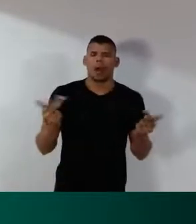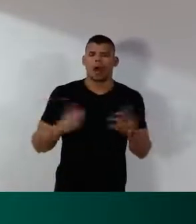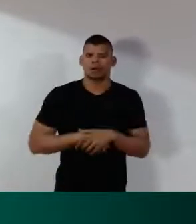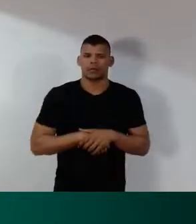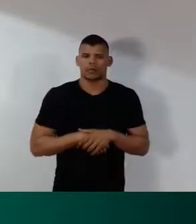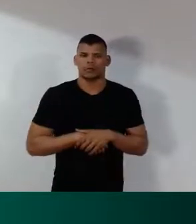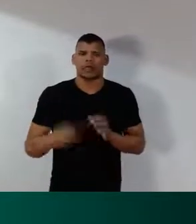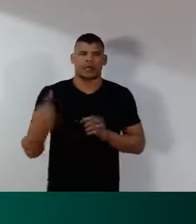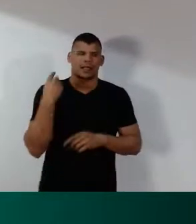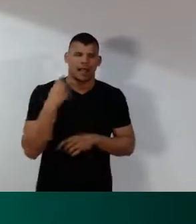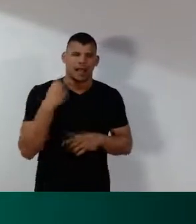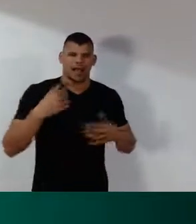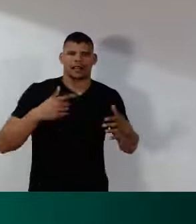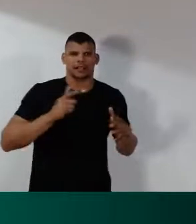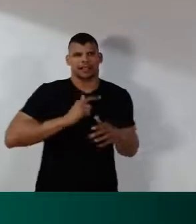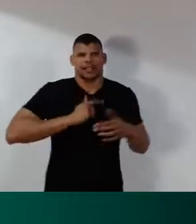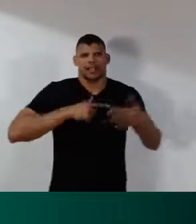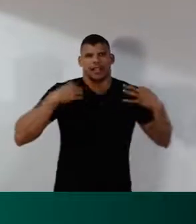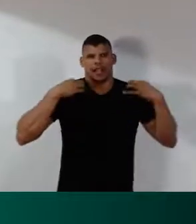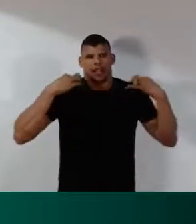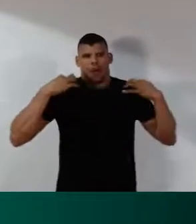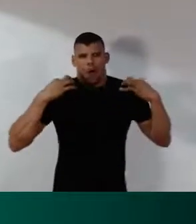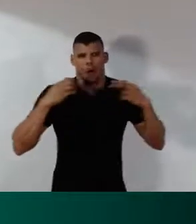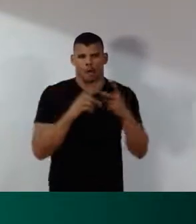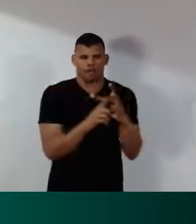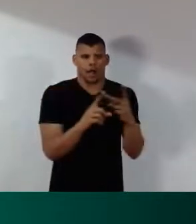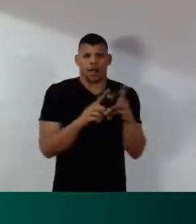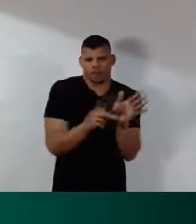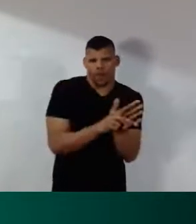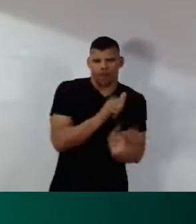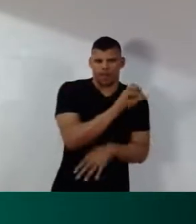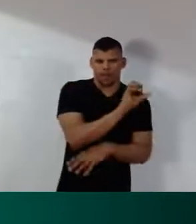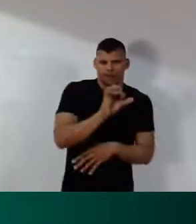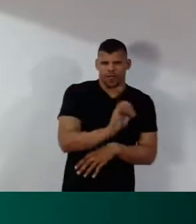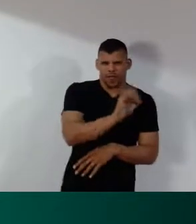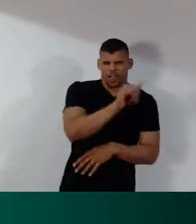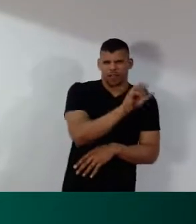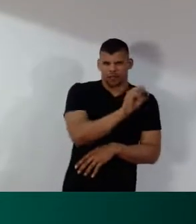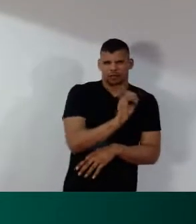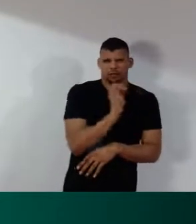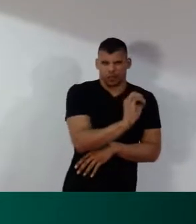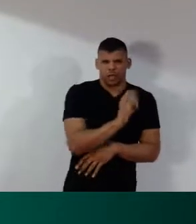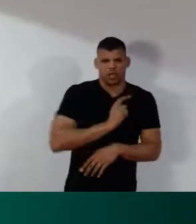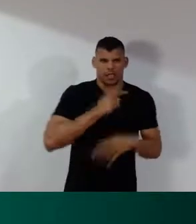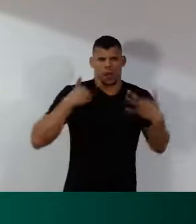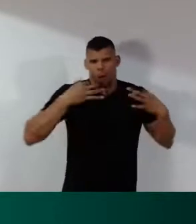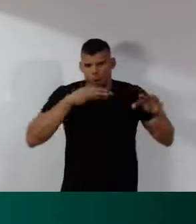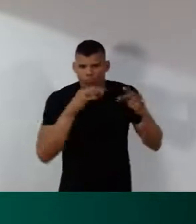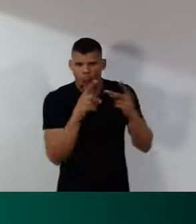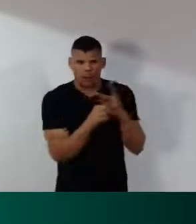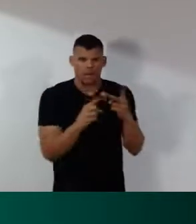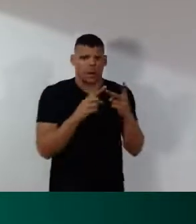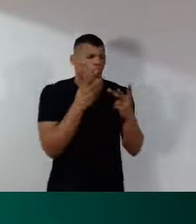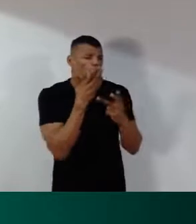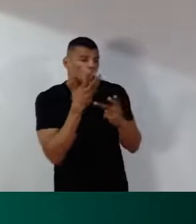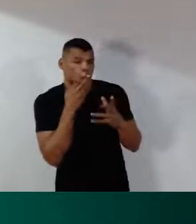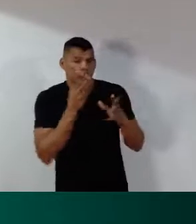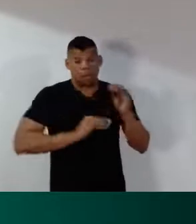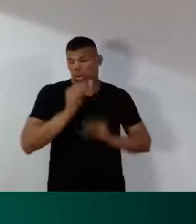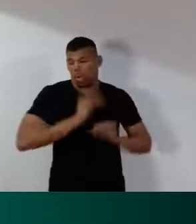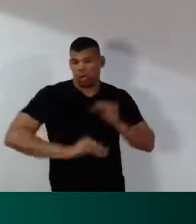noventa e usei as ombreiras também eu tenho fotos comprovados com relação a isso